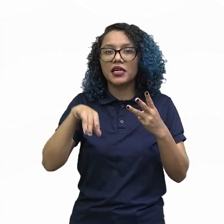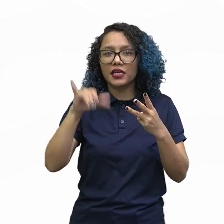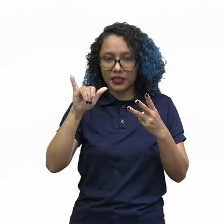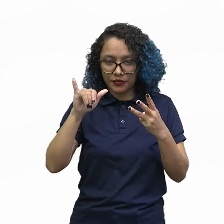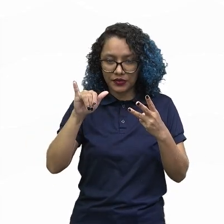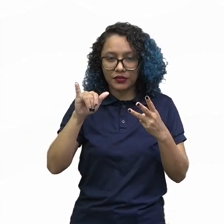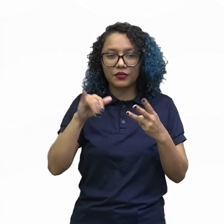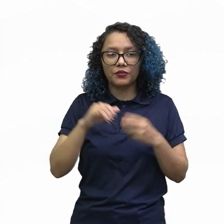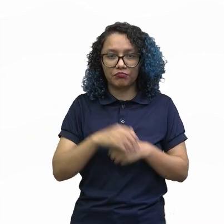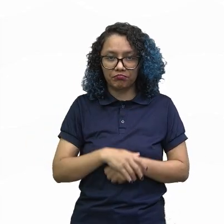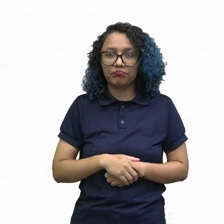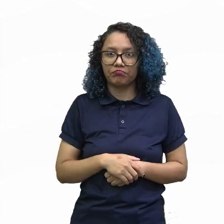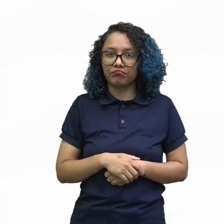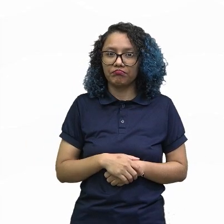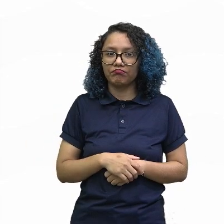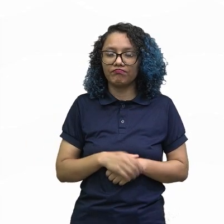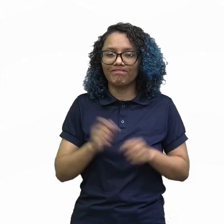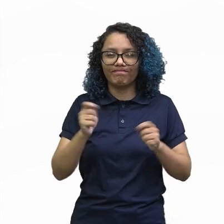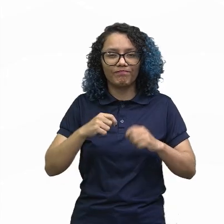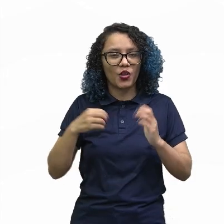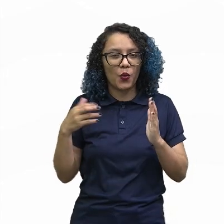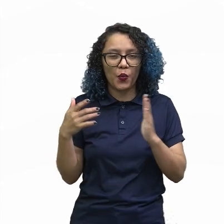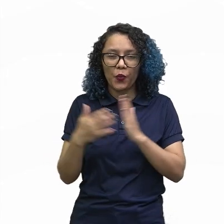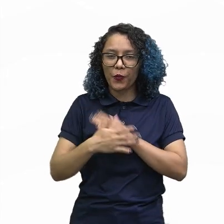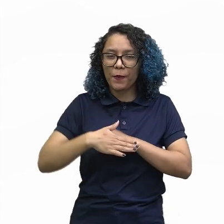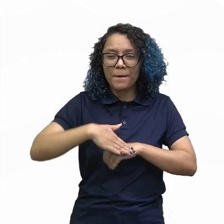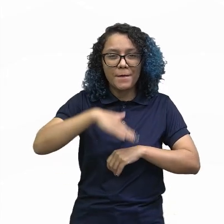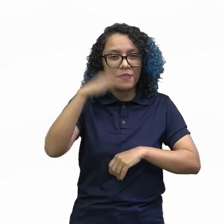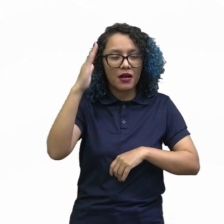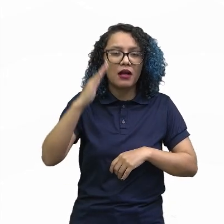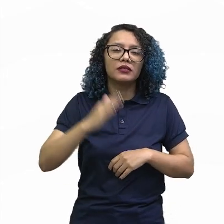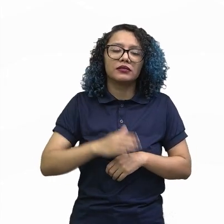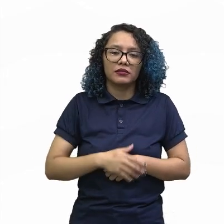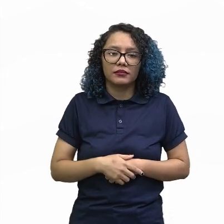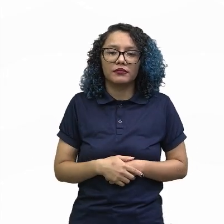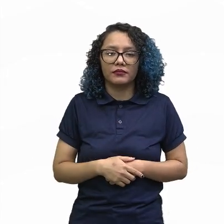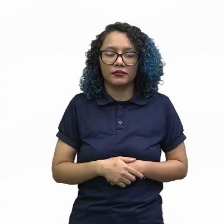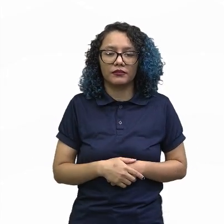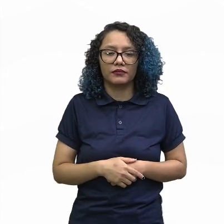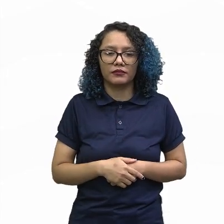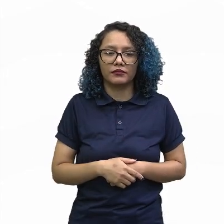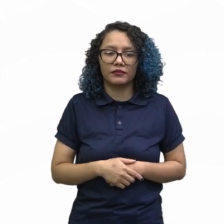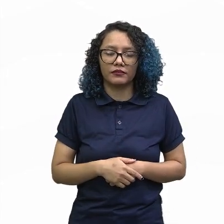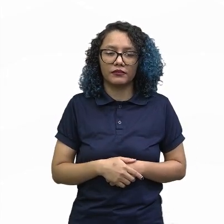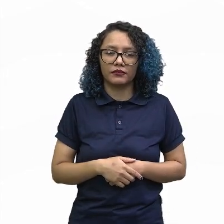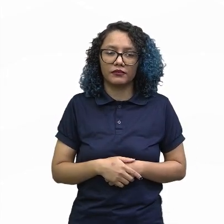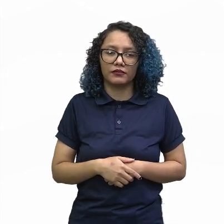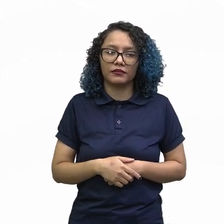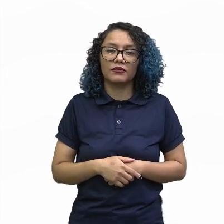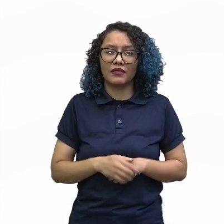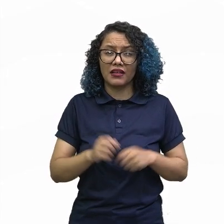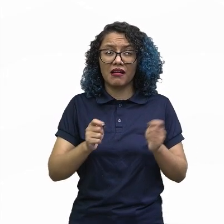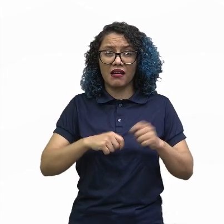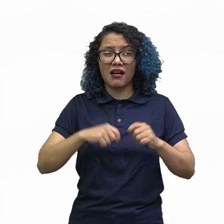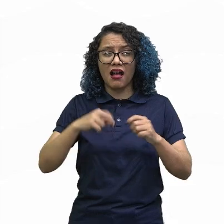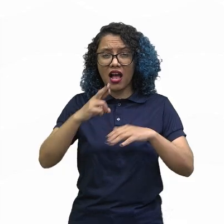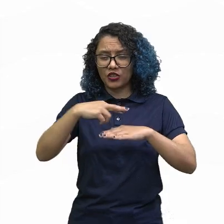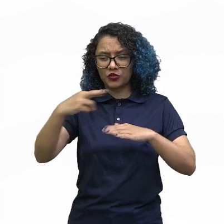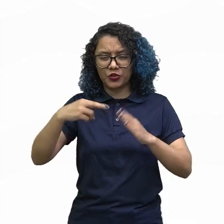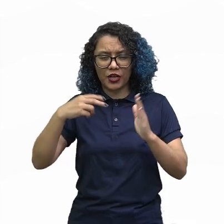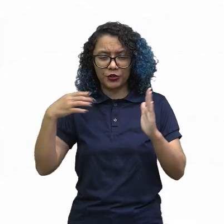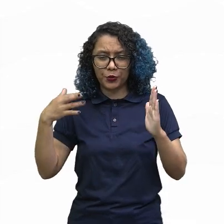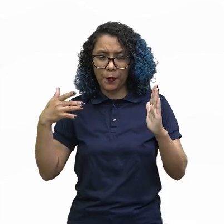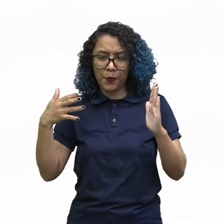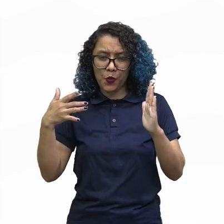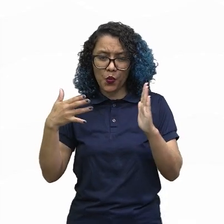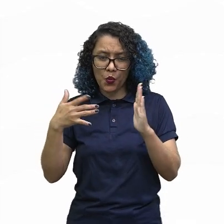é superior, fazendo com que a sua radioatividade passe tanto pelo papel,